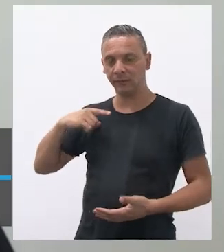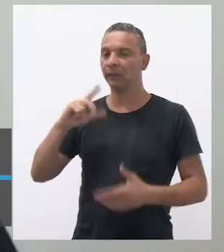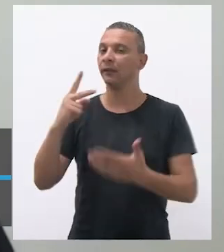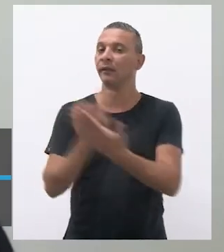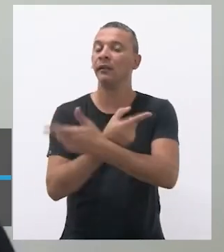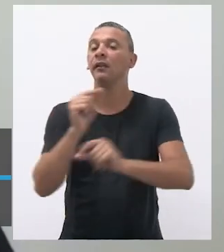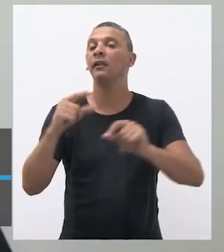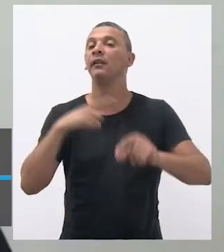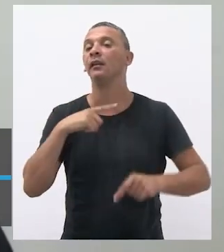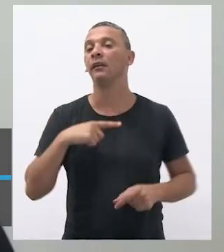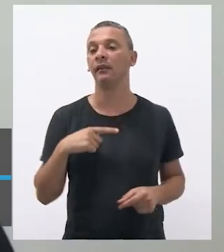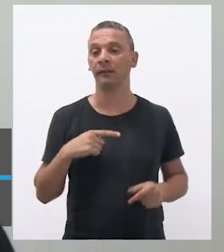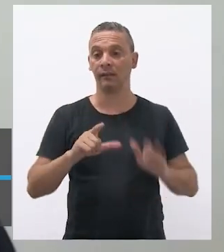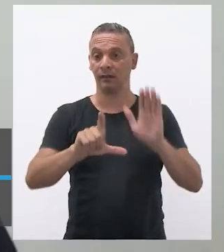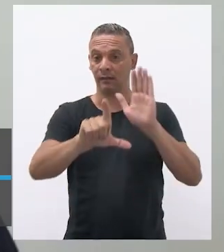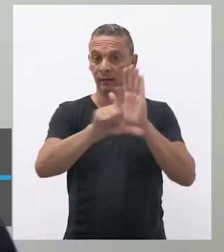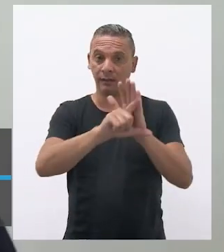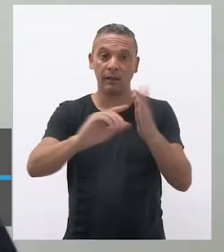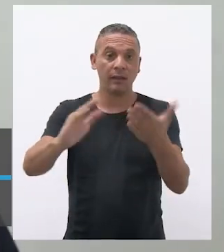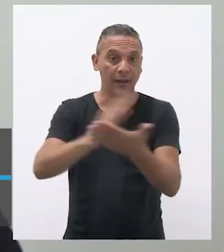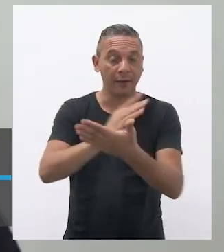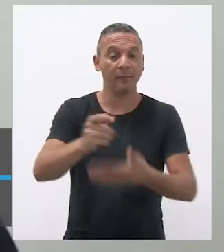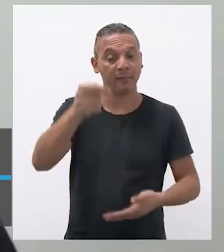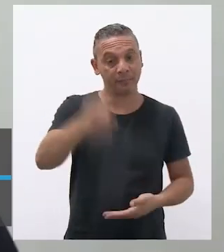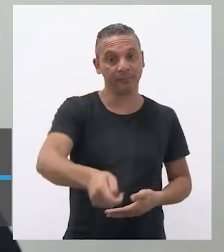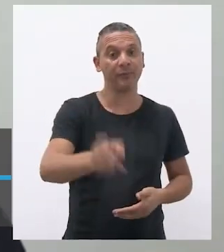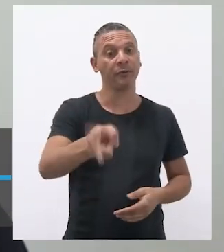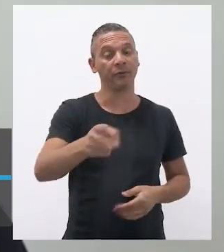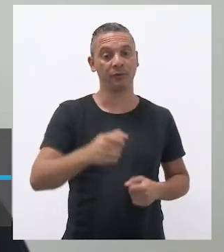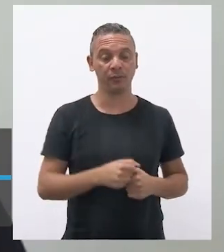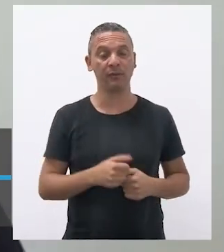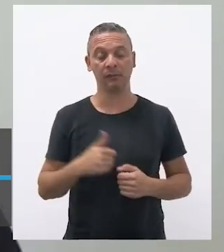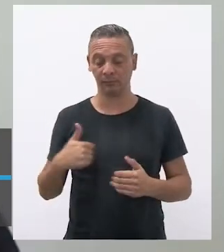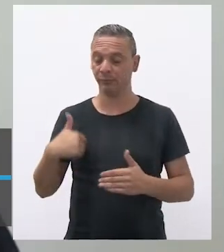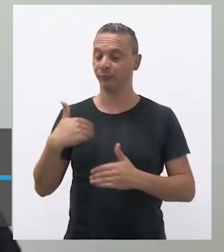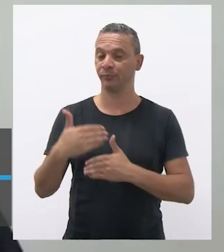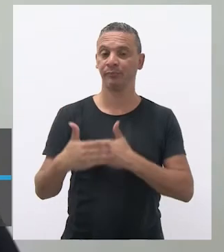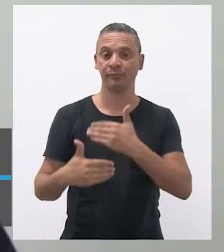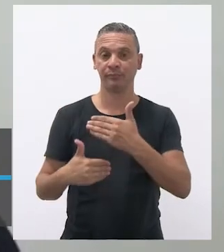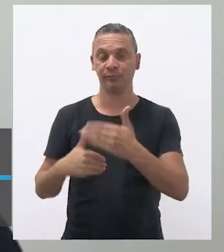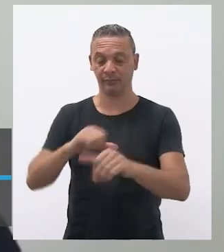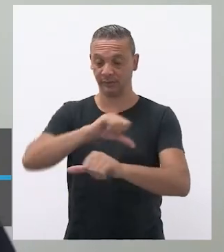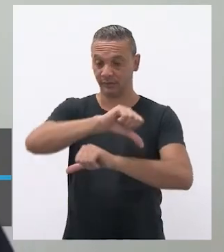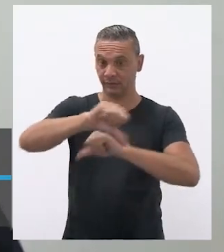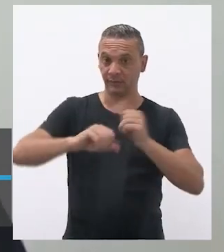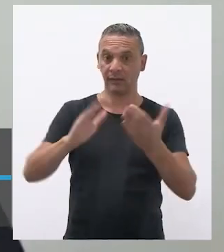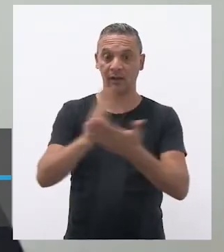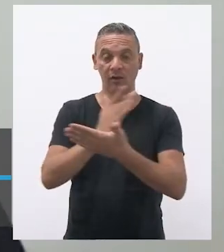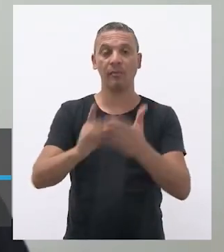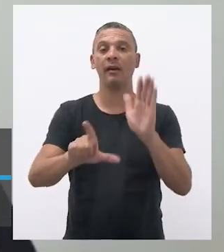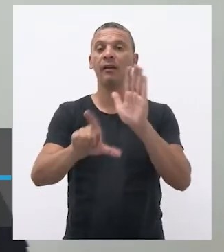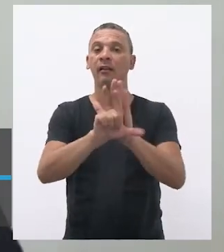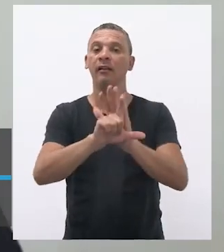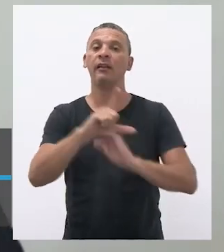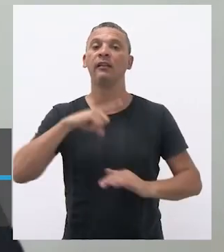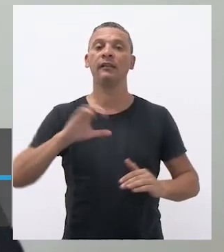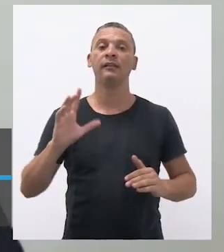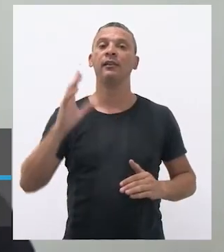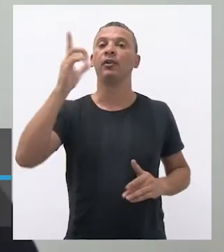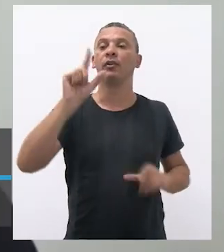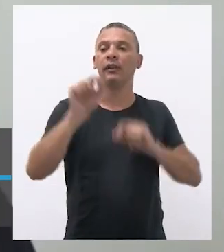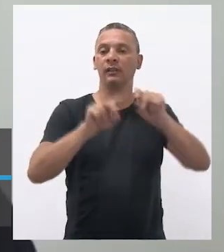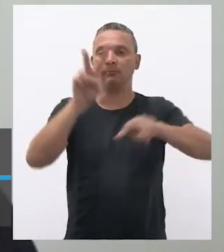recente, essas legislações elas eram vigentes. E ainda que elas tenham sido revogadas, elas têm um